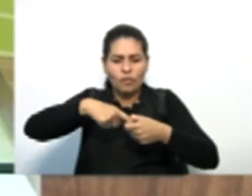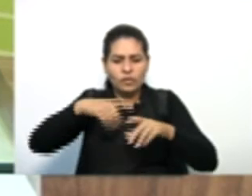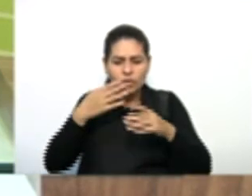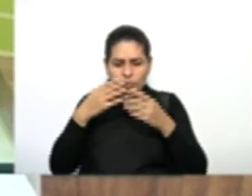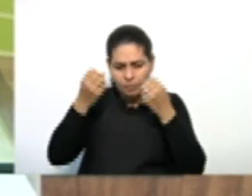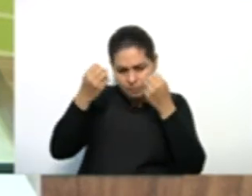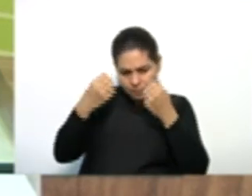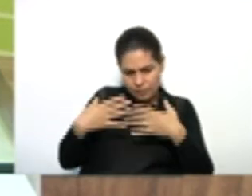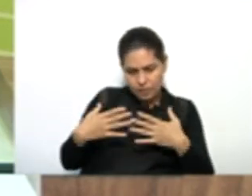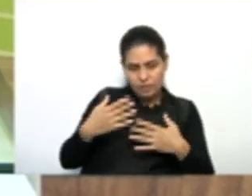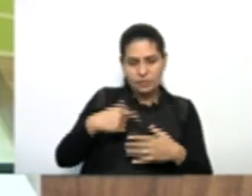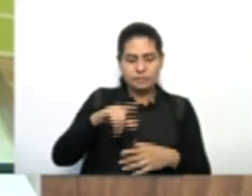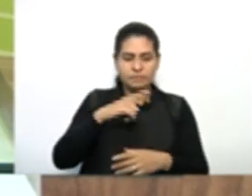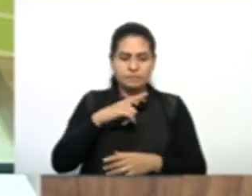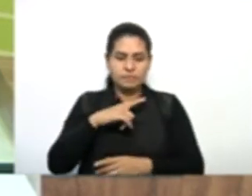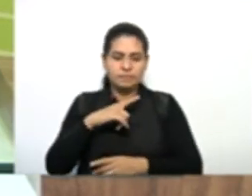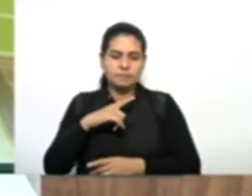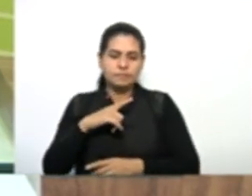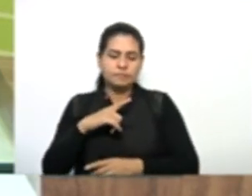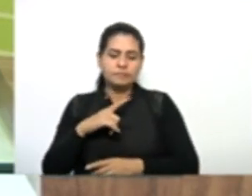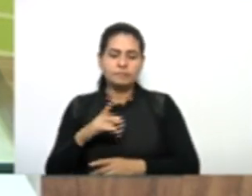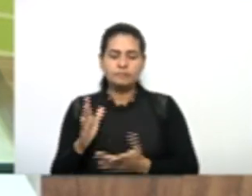pouquinho, professora, houve uma pequena